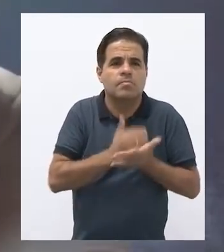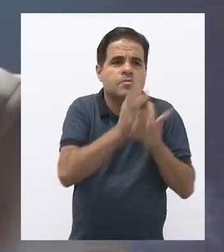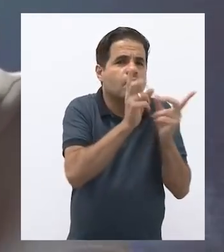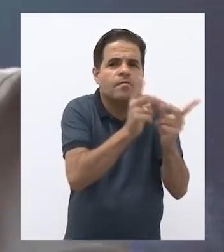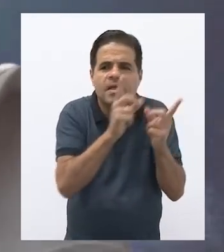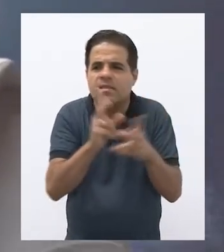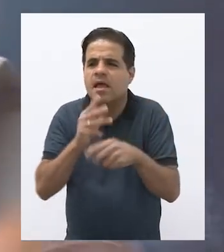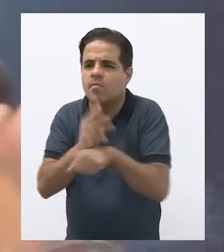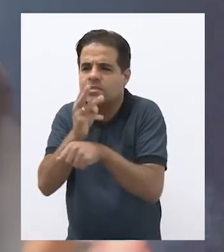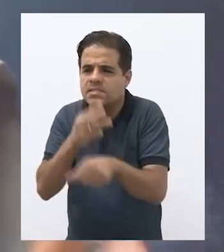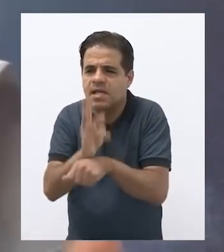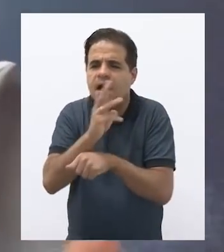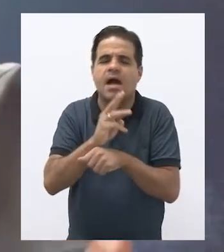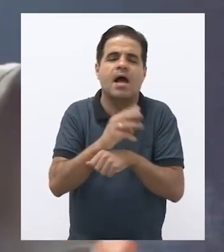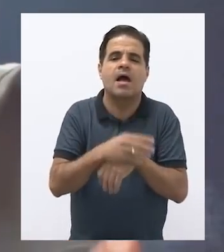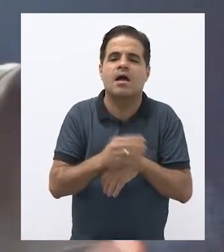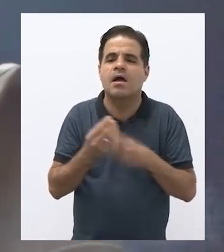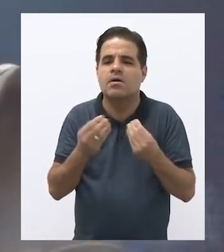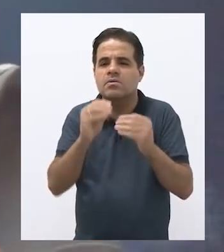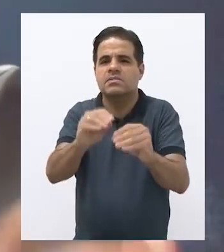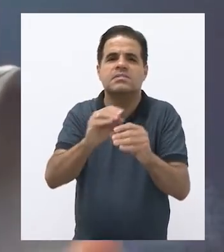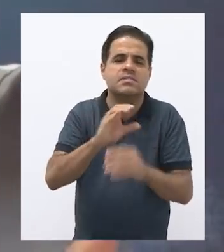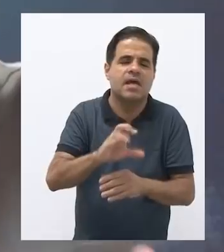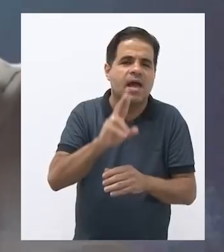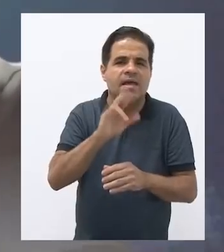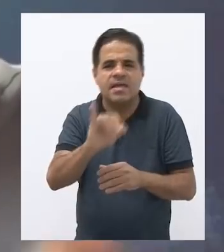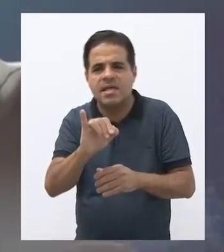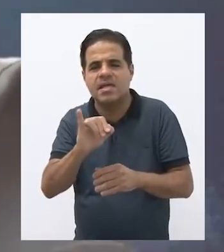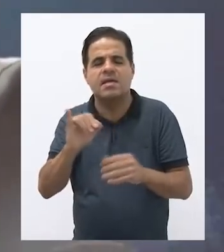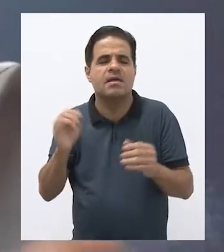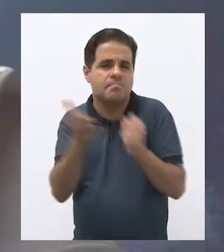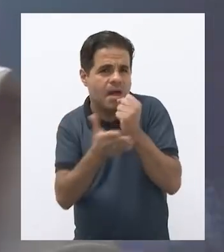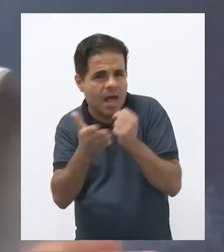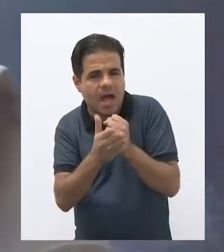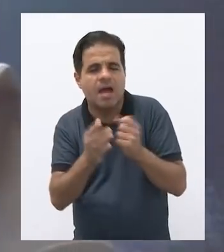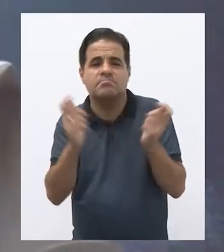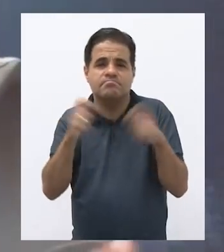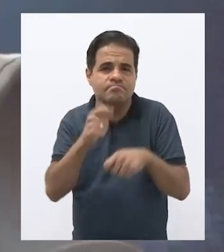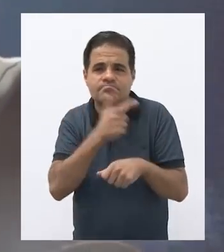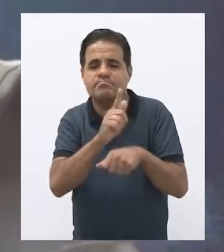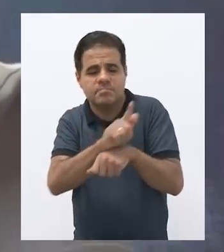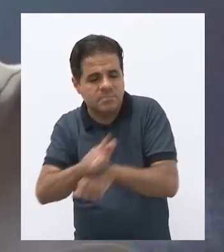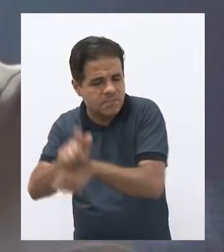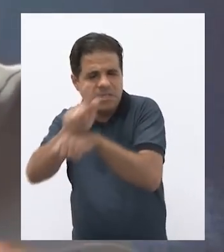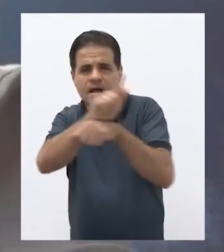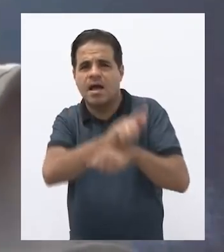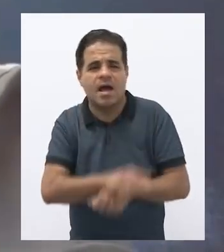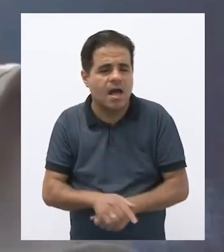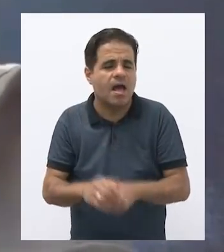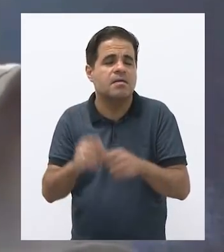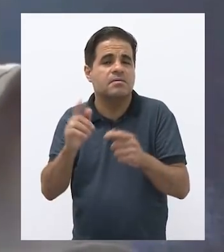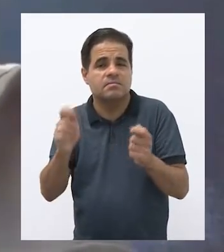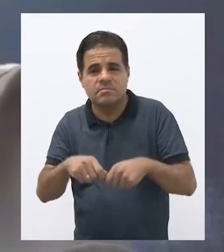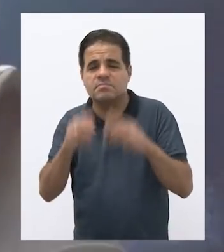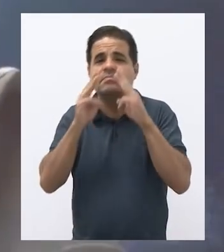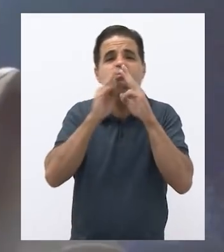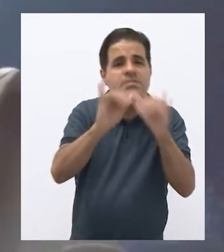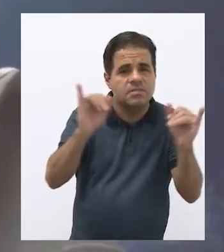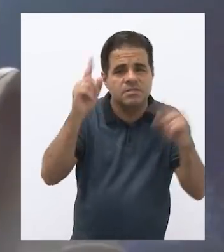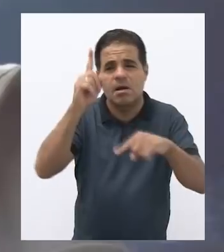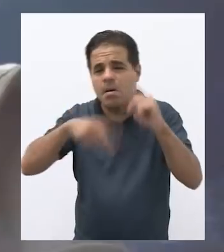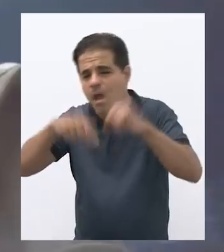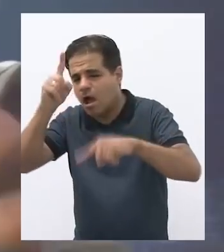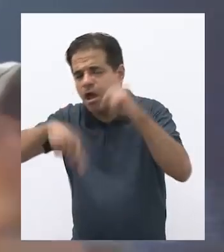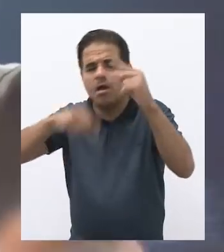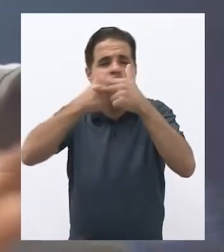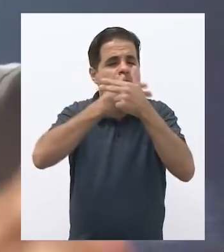do WhatsApp, colocou um CRM básico ali para fazer a gestão e conseguir divulgar mais, fazer marketing com os produtos